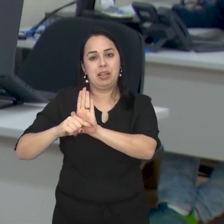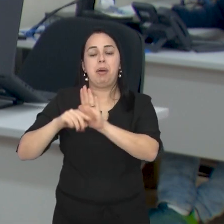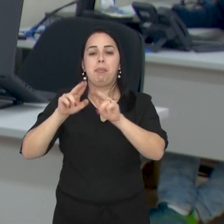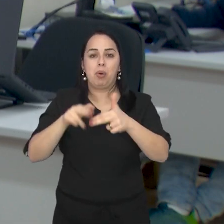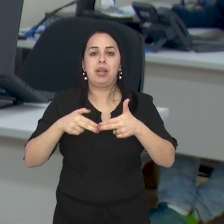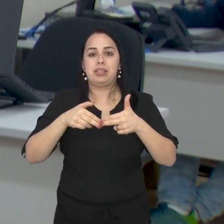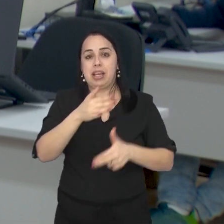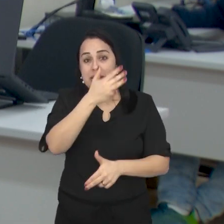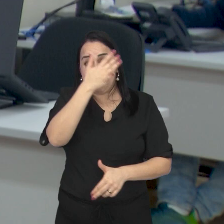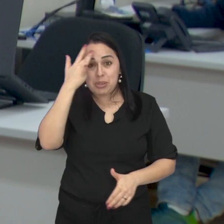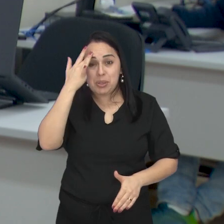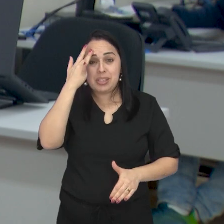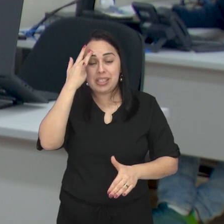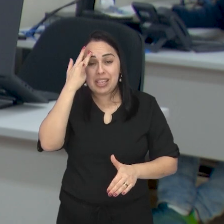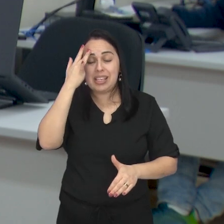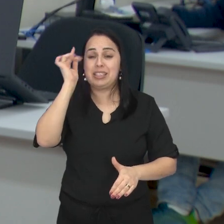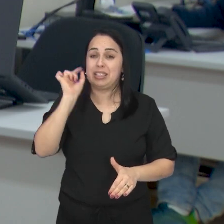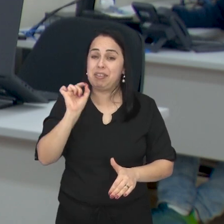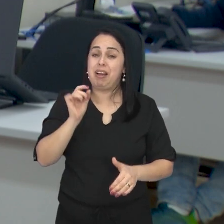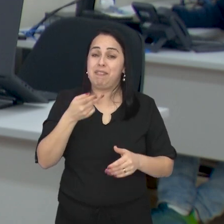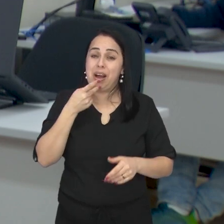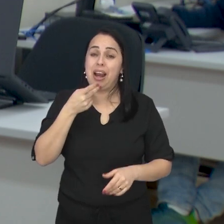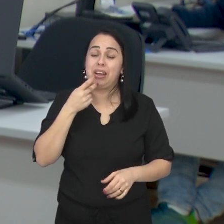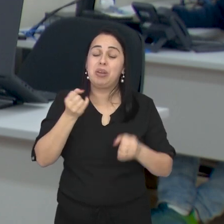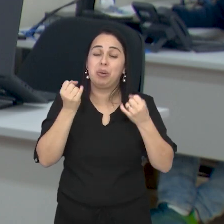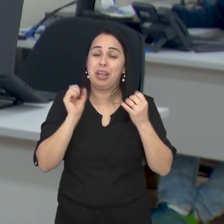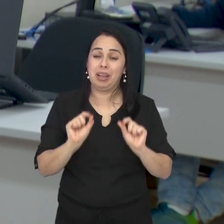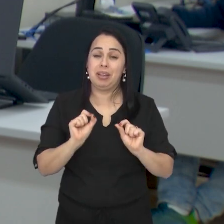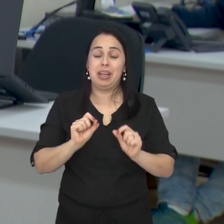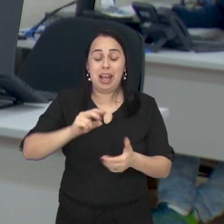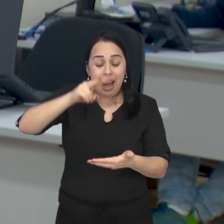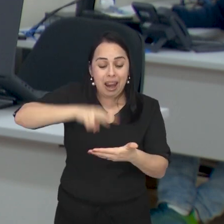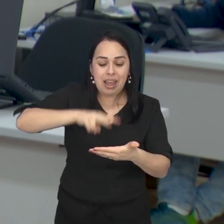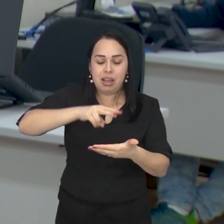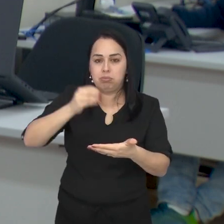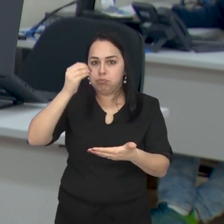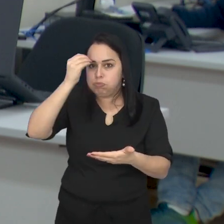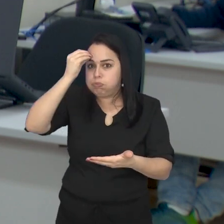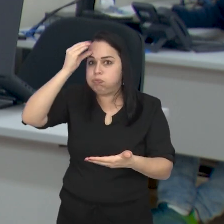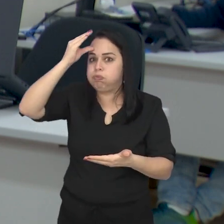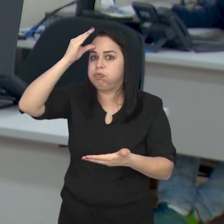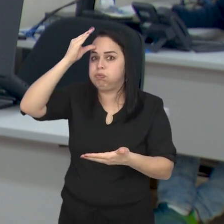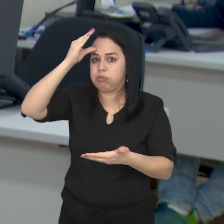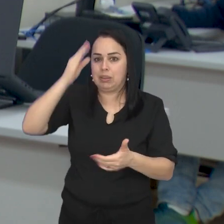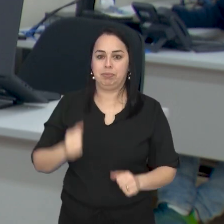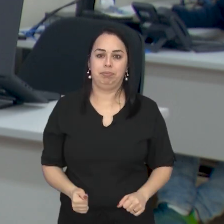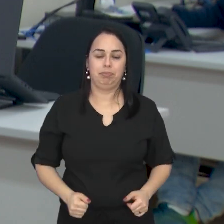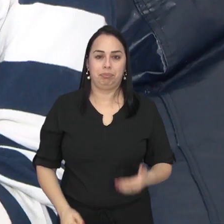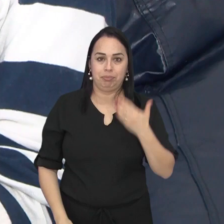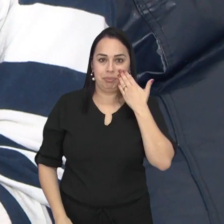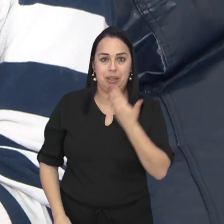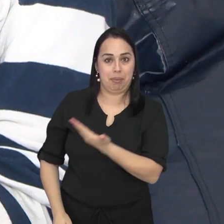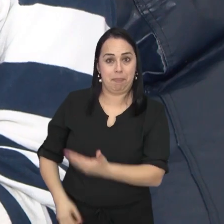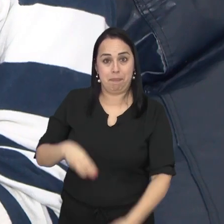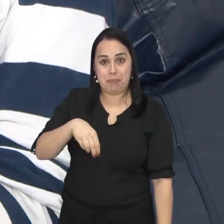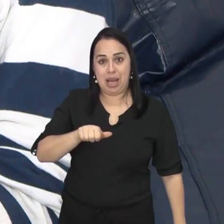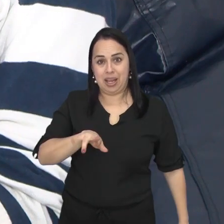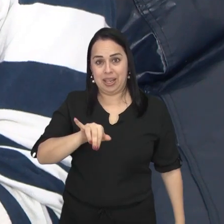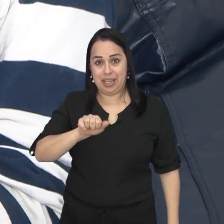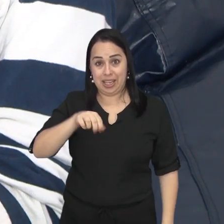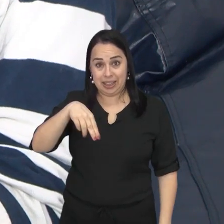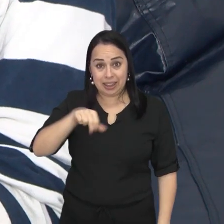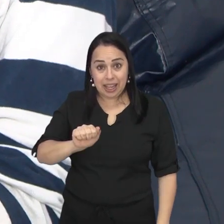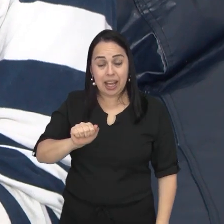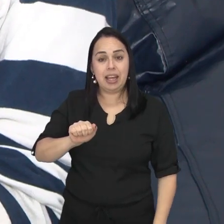segundo especialistas, a leitura é a porta principal para o aprendizado em diversas áreas do conhecimento. Mariana tem